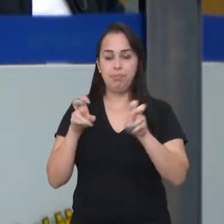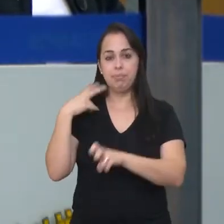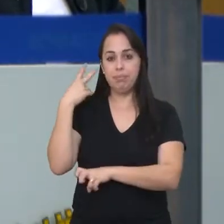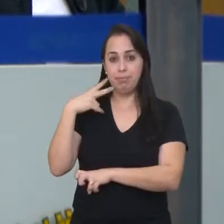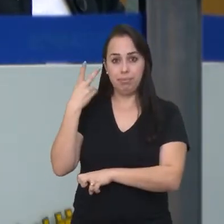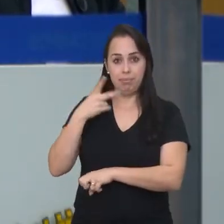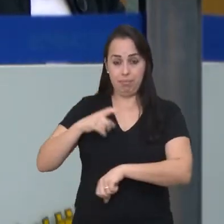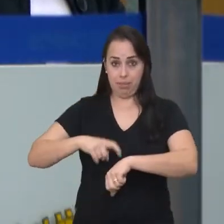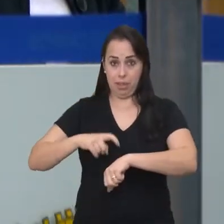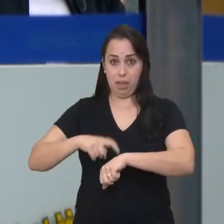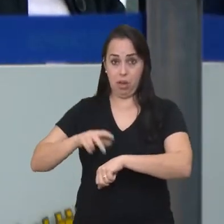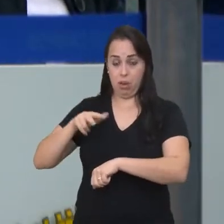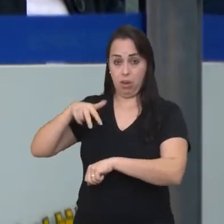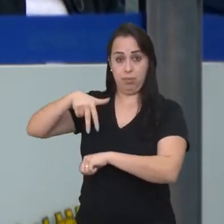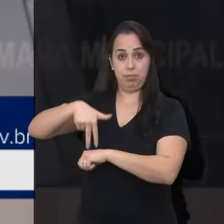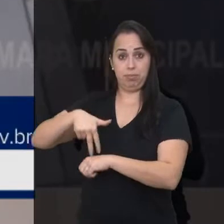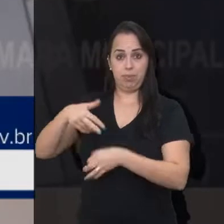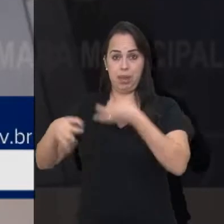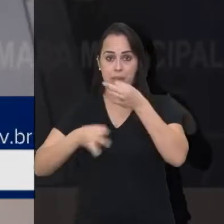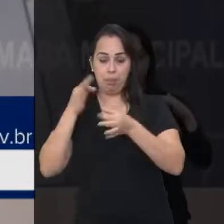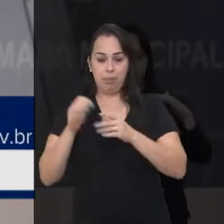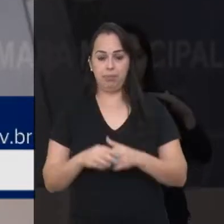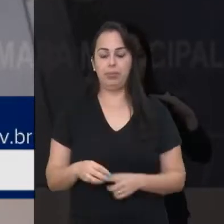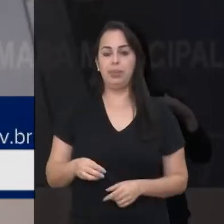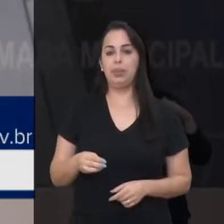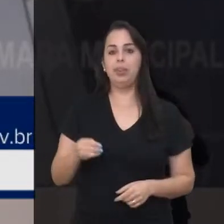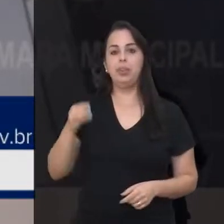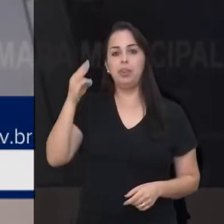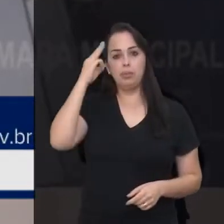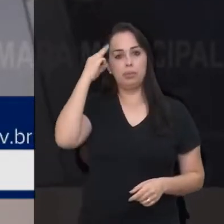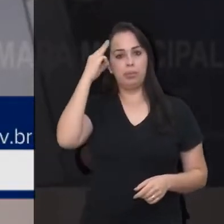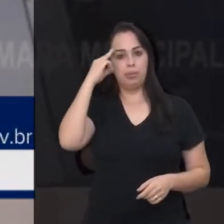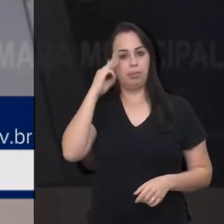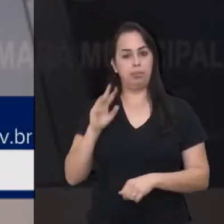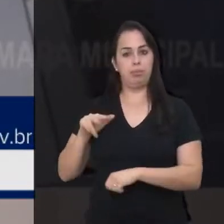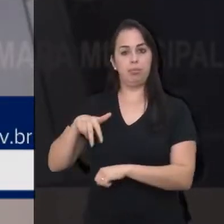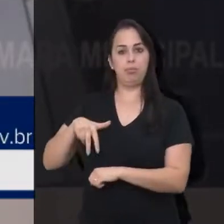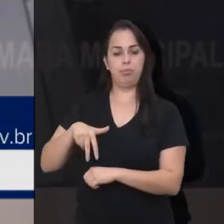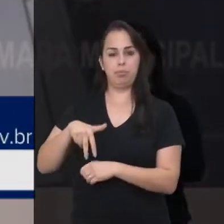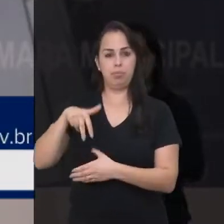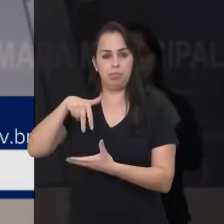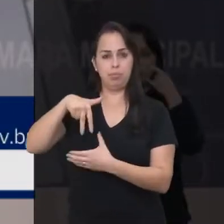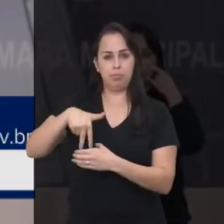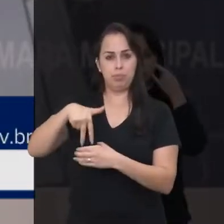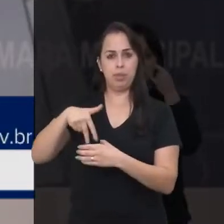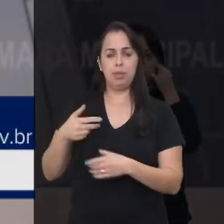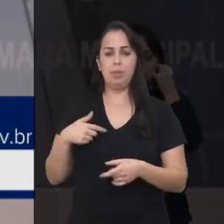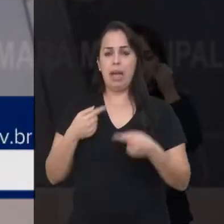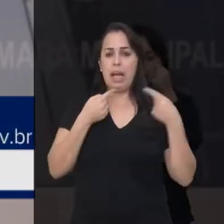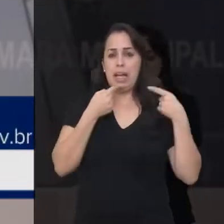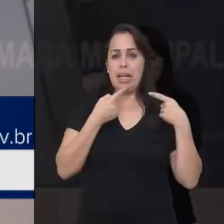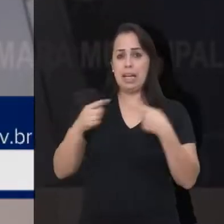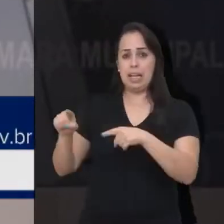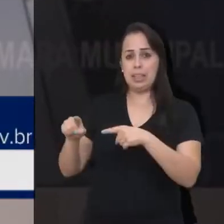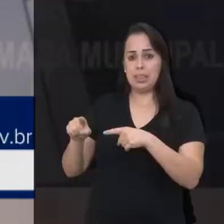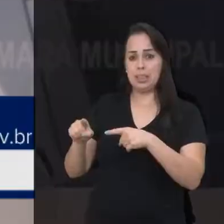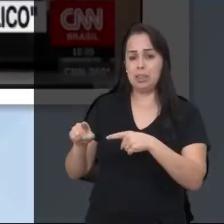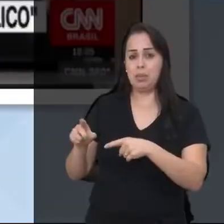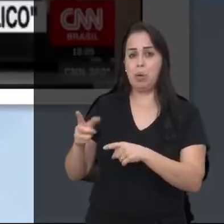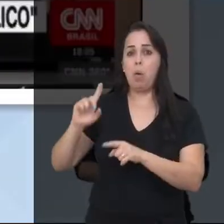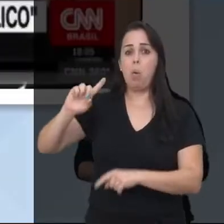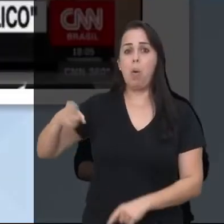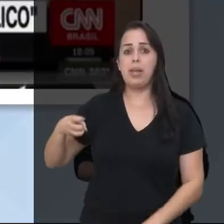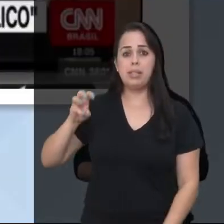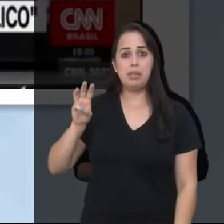abordados pelos vereadores durante o pinga-fogo. O vereador Marcelo Garcia usou a tribuna para criticar uma fala do ex-presidente Lula,